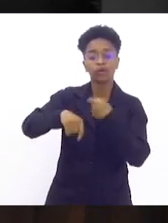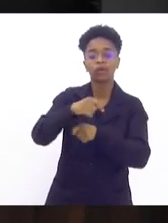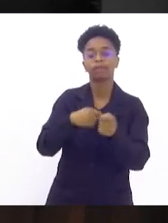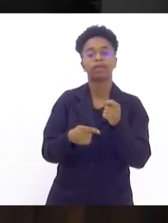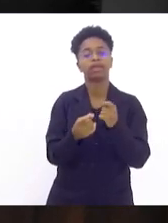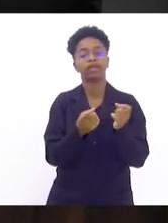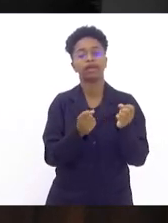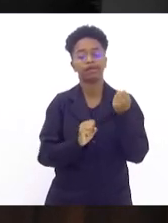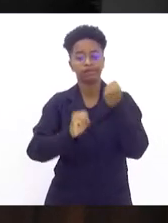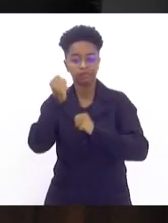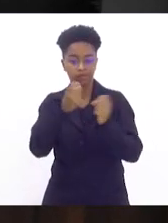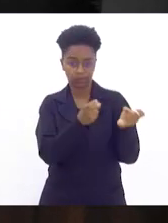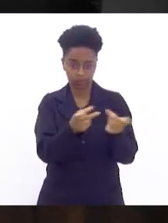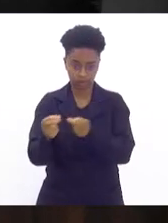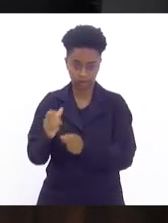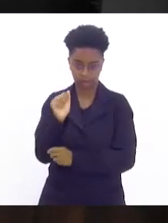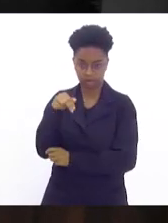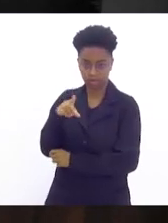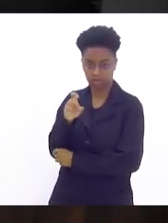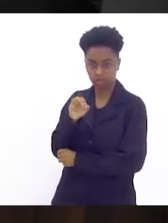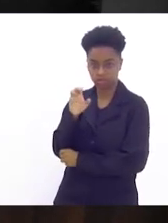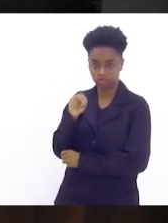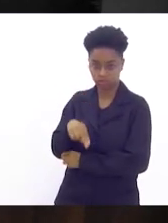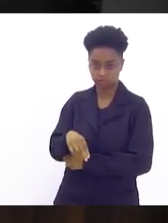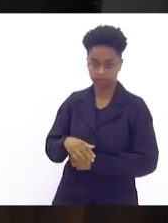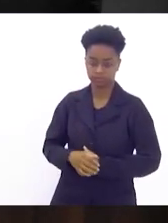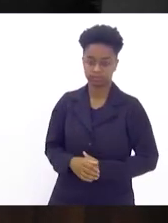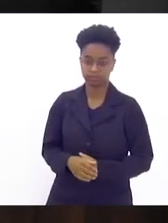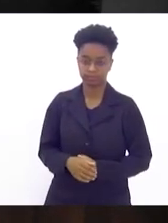Comércio Deputado Anderson Moraes